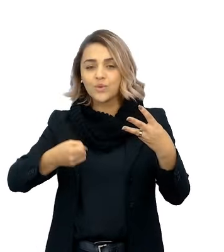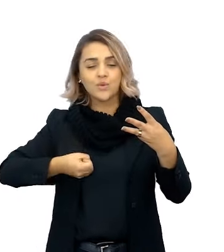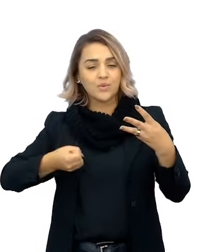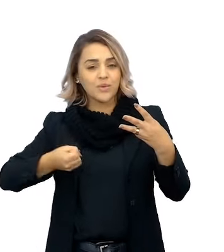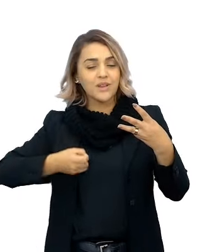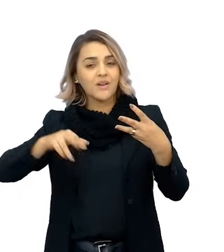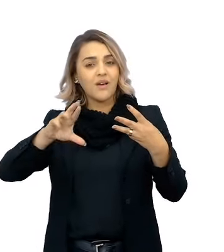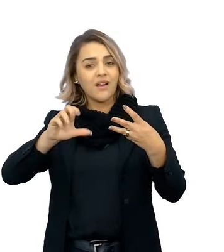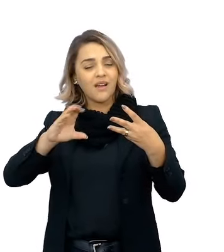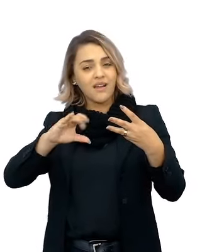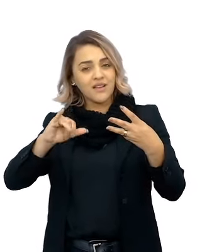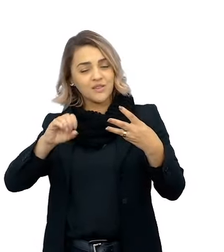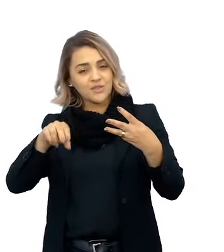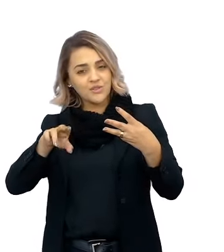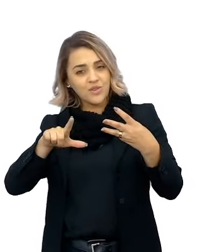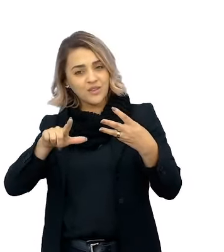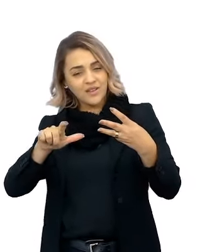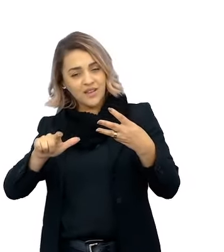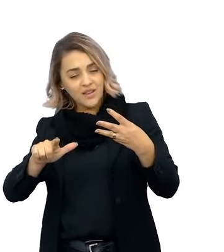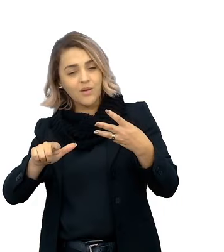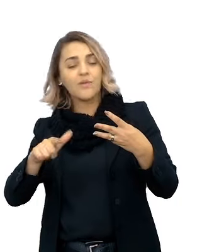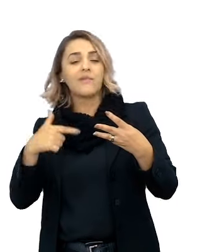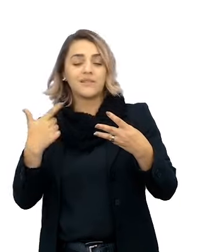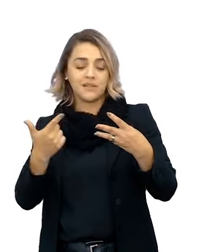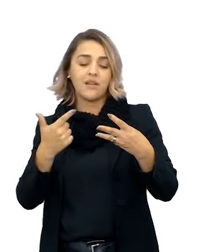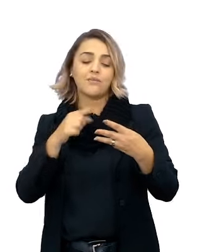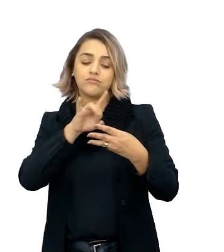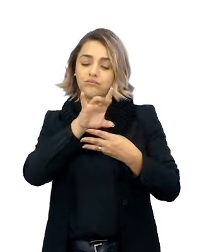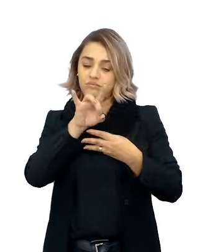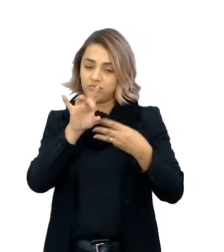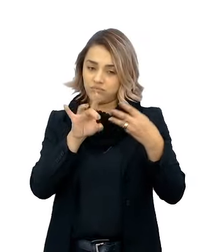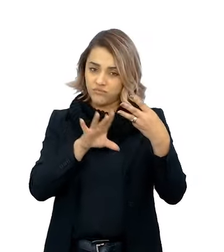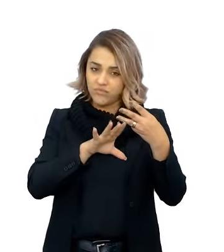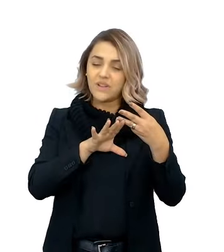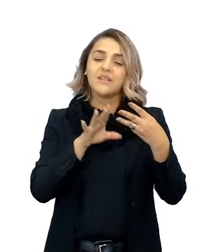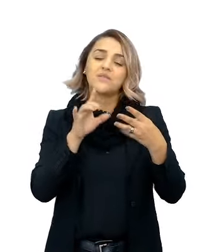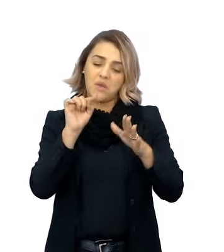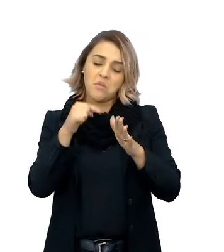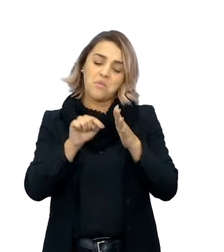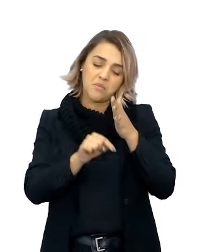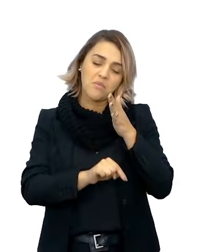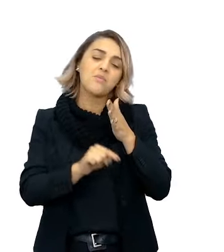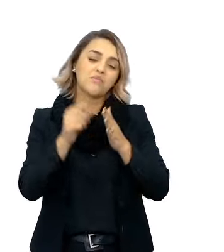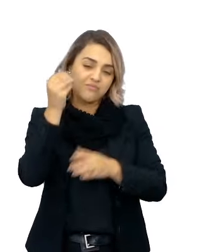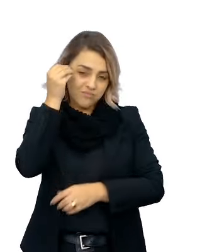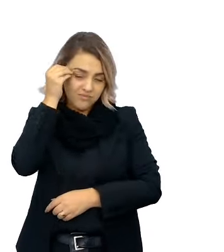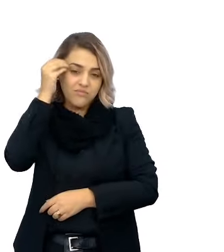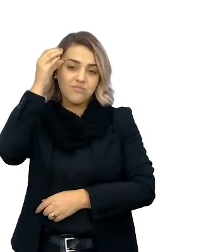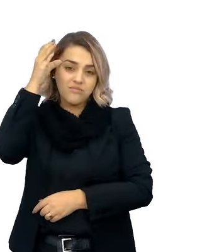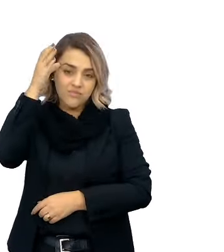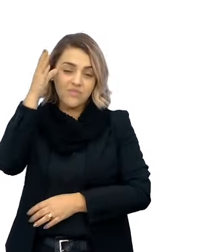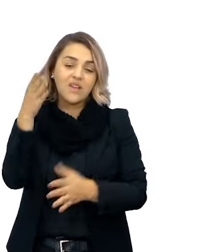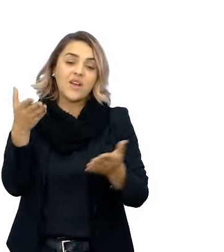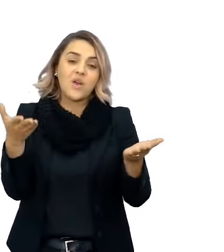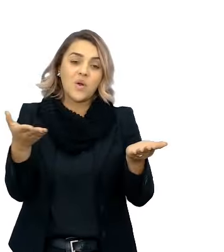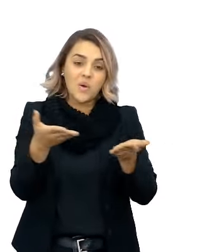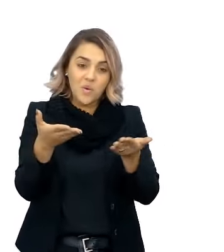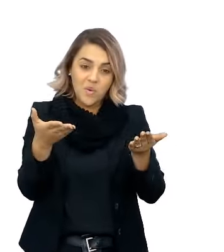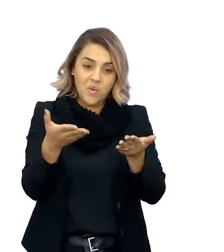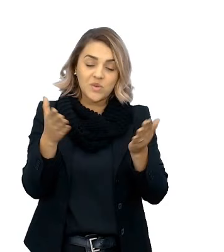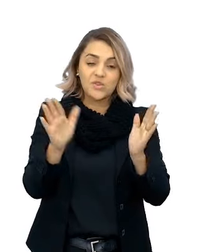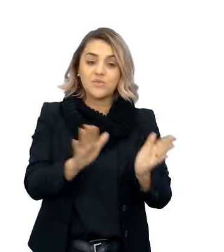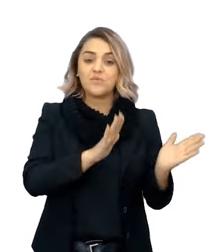conhecimentos todos, né? Que eu, professor, né? O especializado, tenho, né? E hoje nós vamos falar de dois